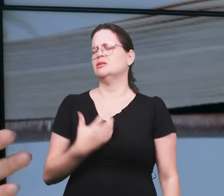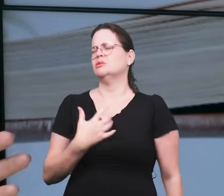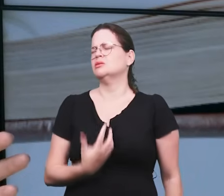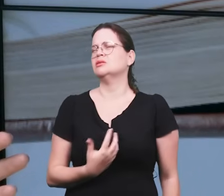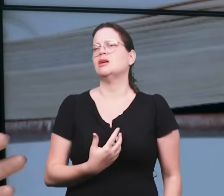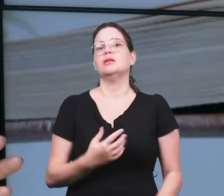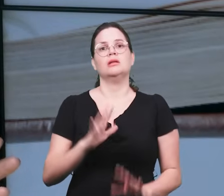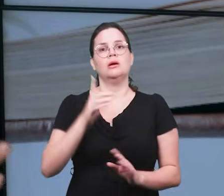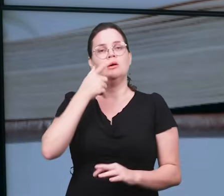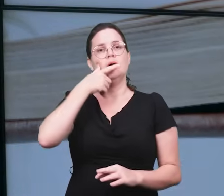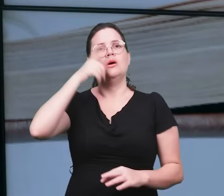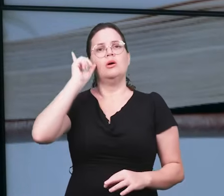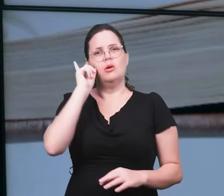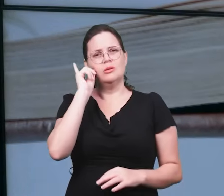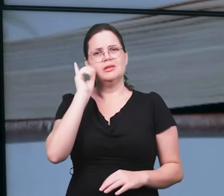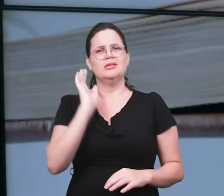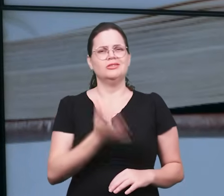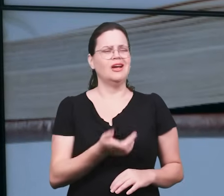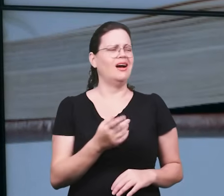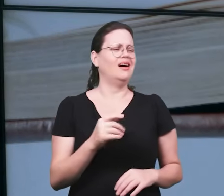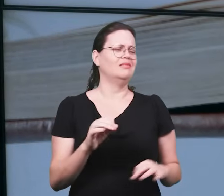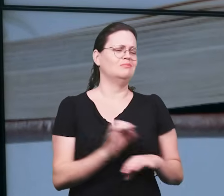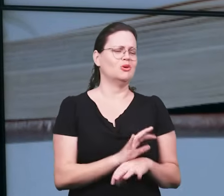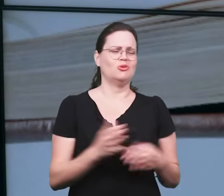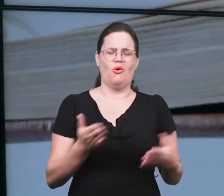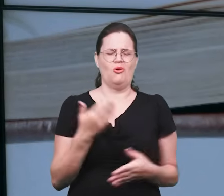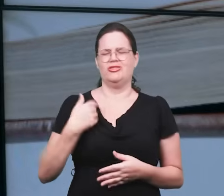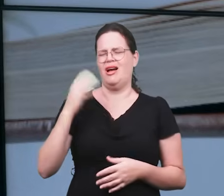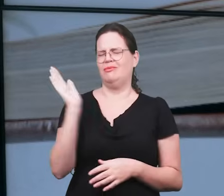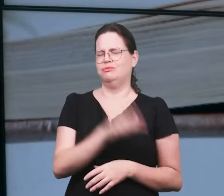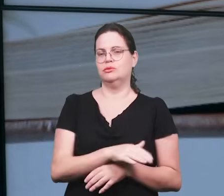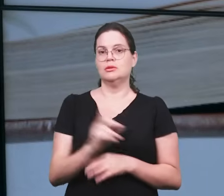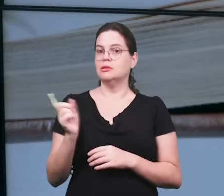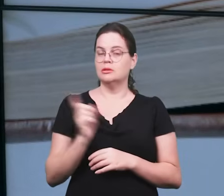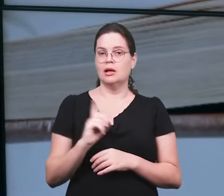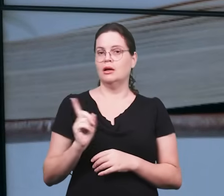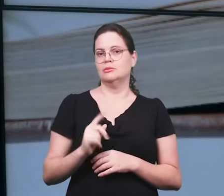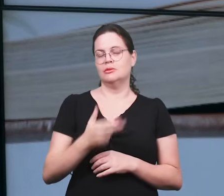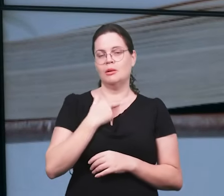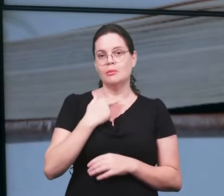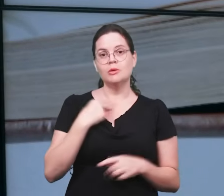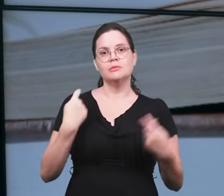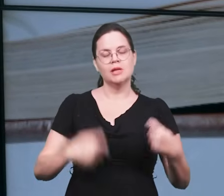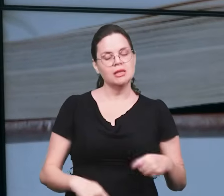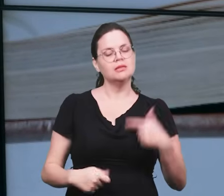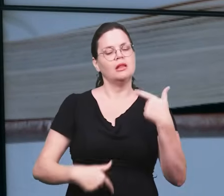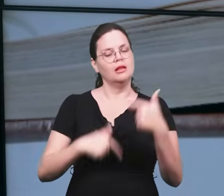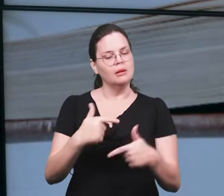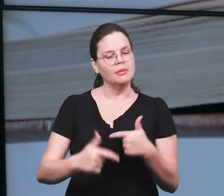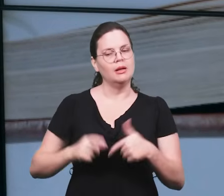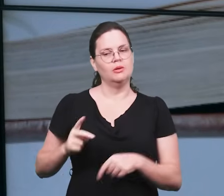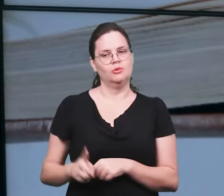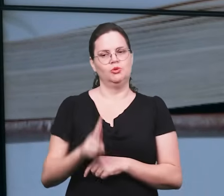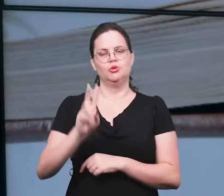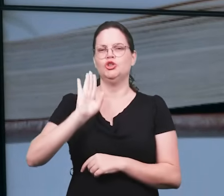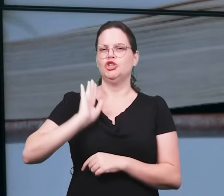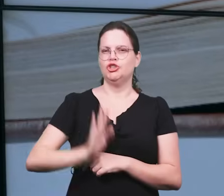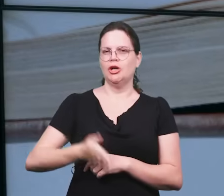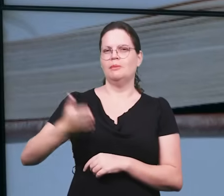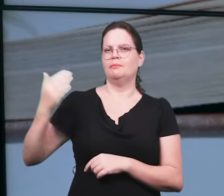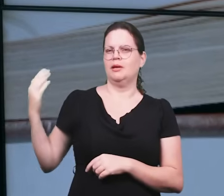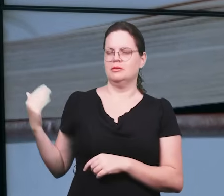fizemos ontem, hoje nós não vamos fazer. Nós já dissemos aqui em outras oportunidades, ouvimos isso nos programas da